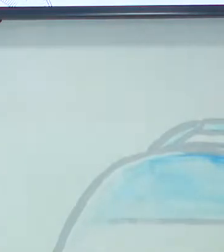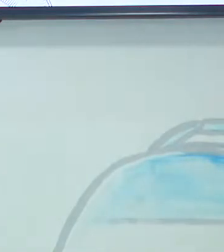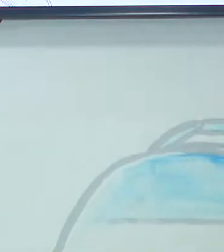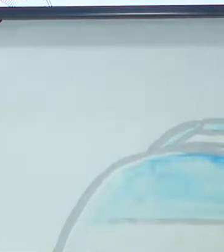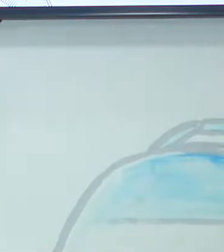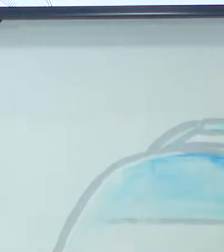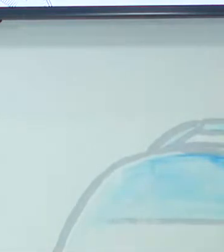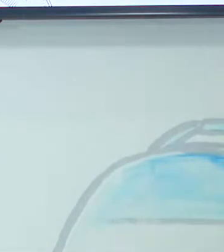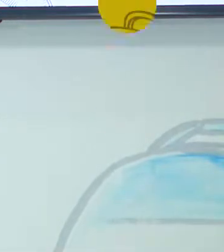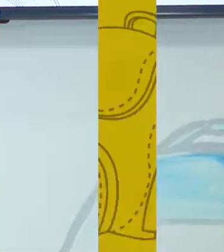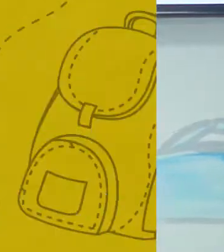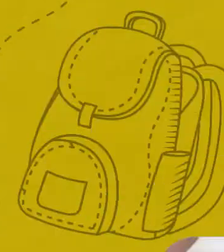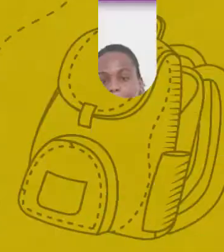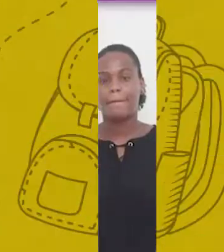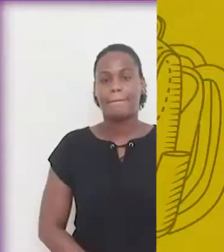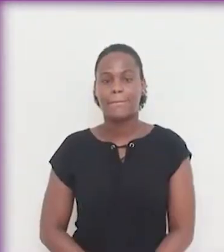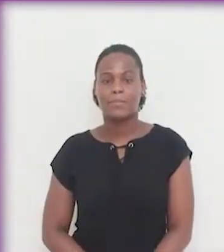tempo meninas e meninos